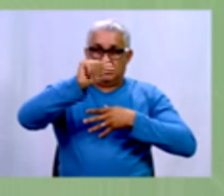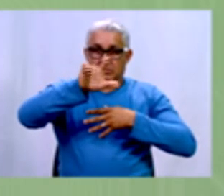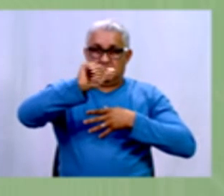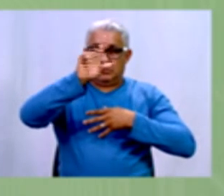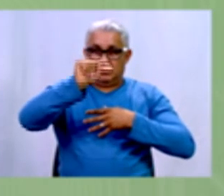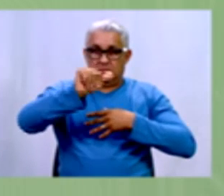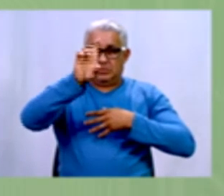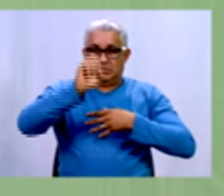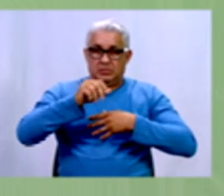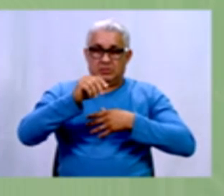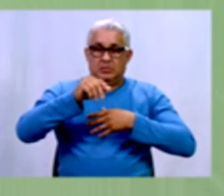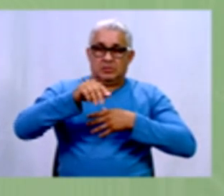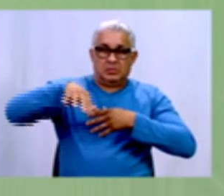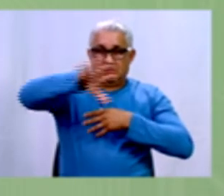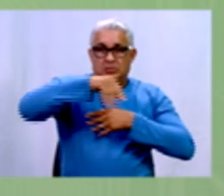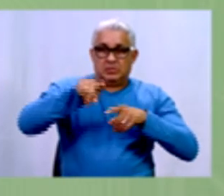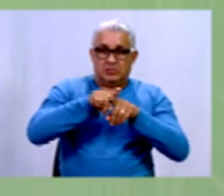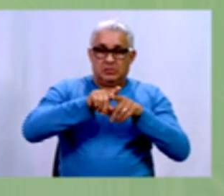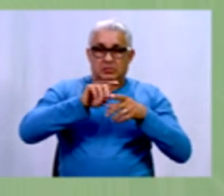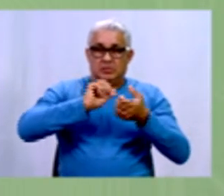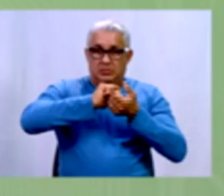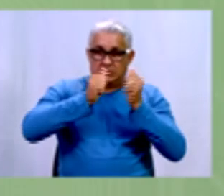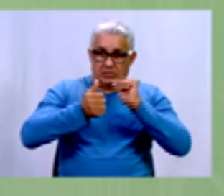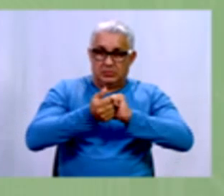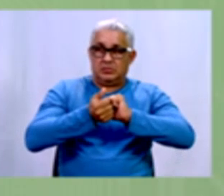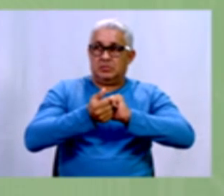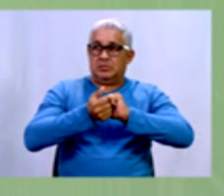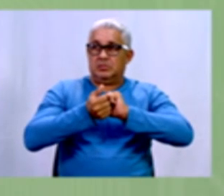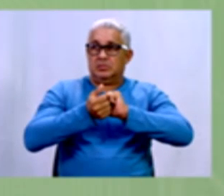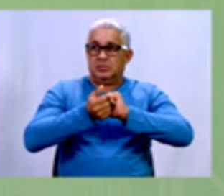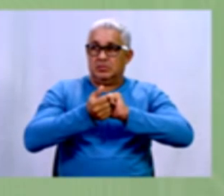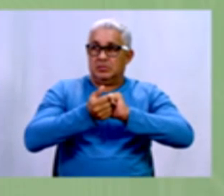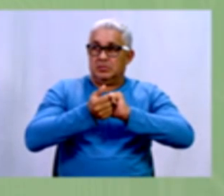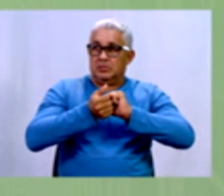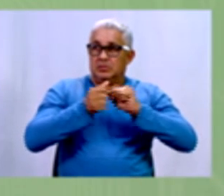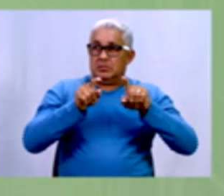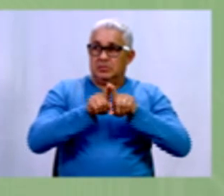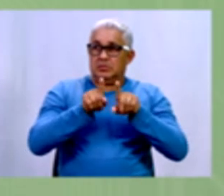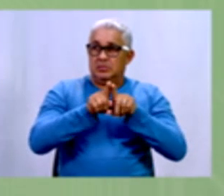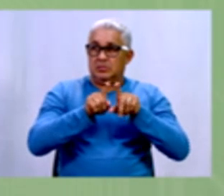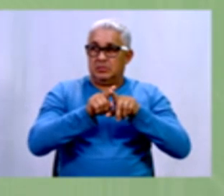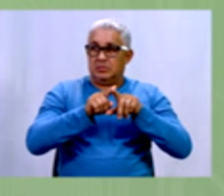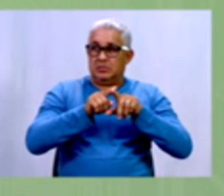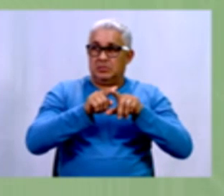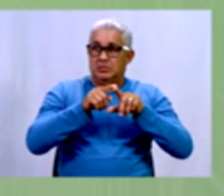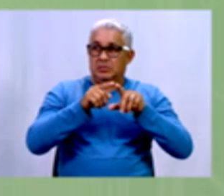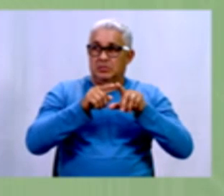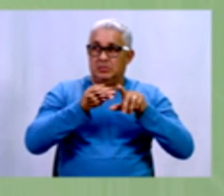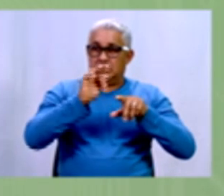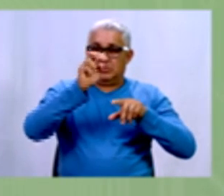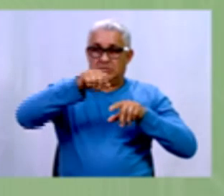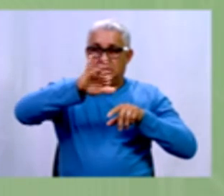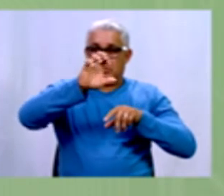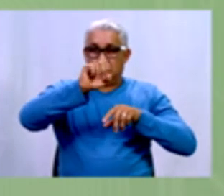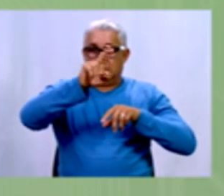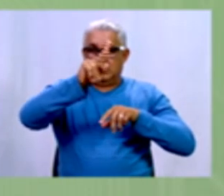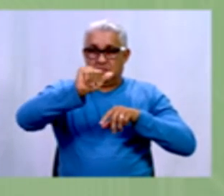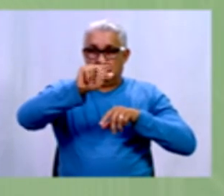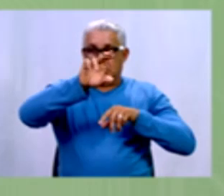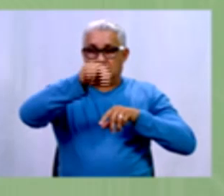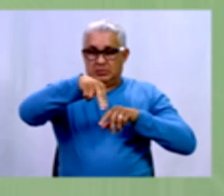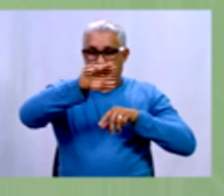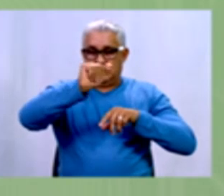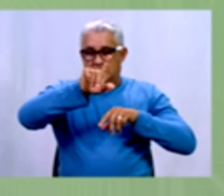mercado, ajusta funcionalidades e prioridades e aceita ou rejeita o resultado dos